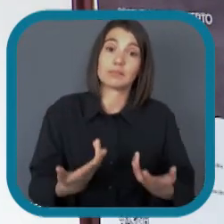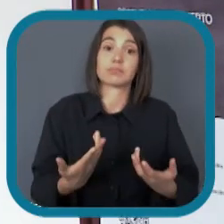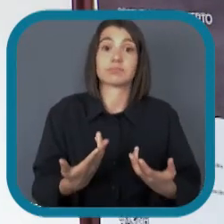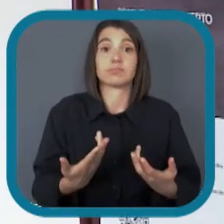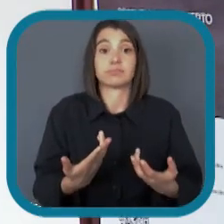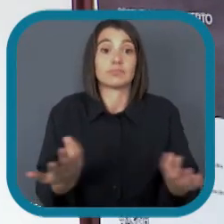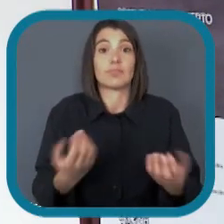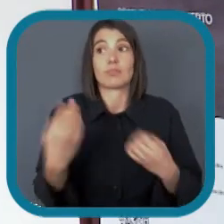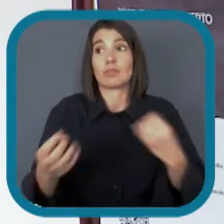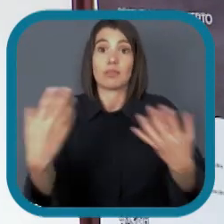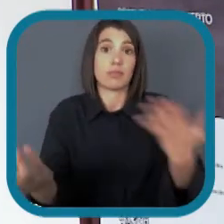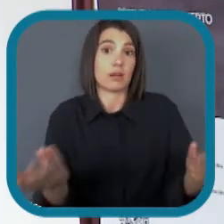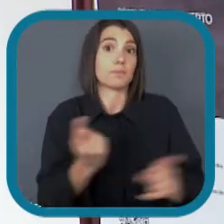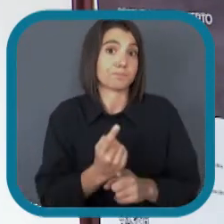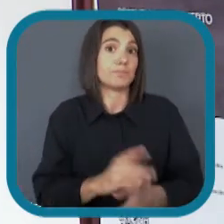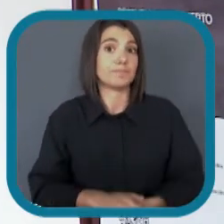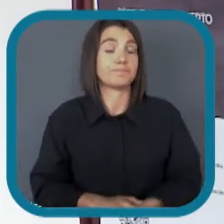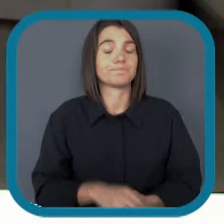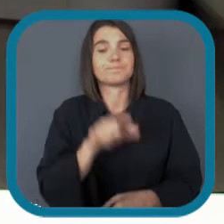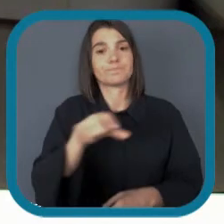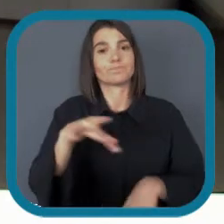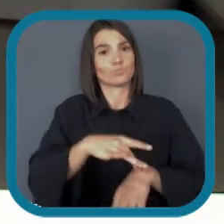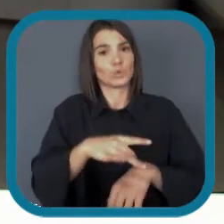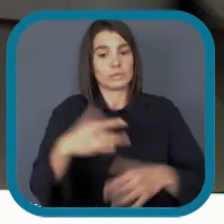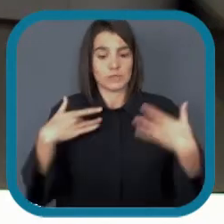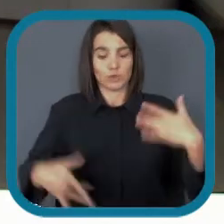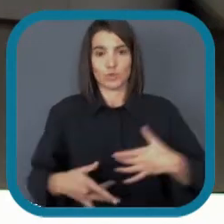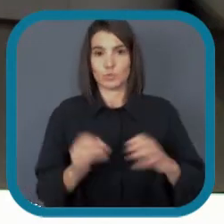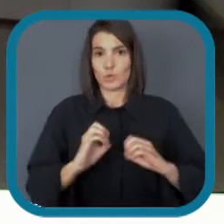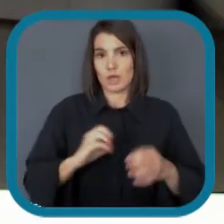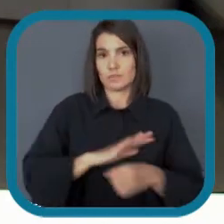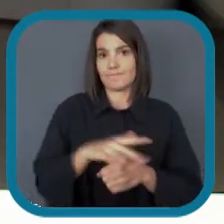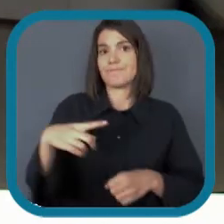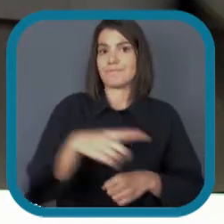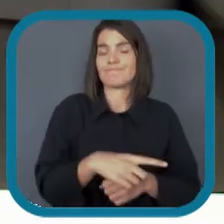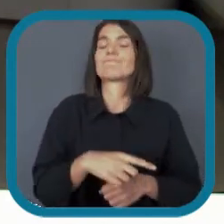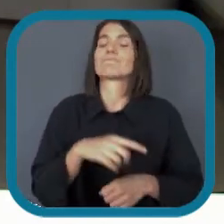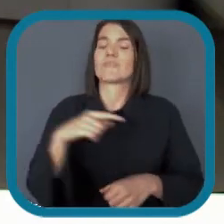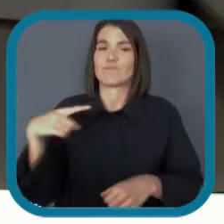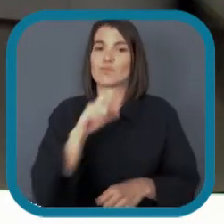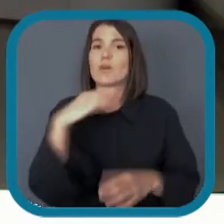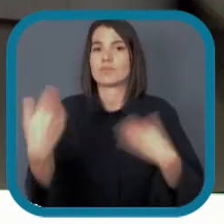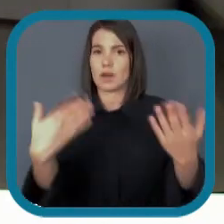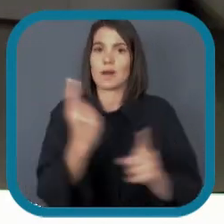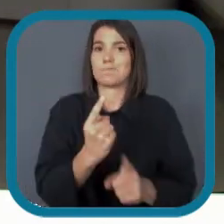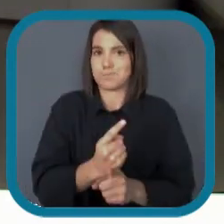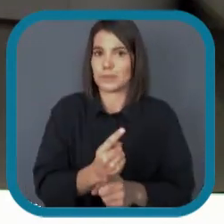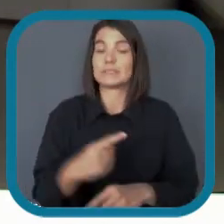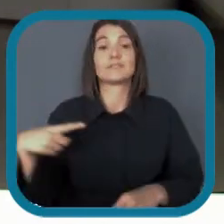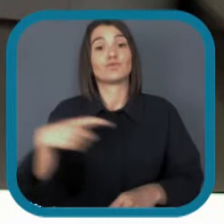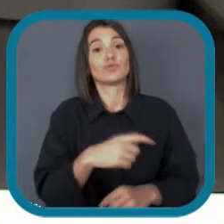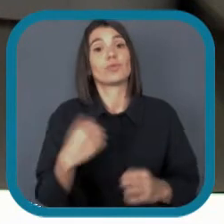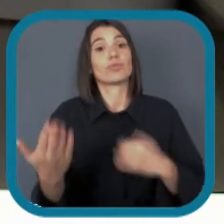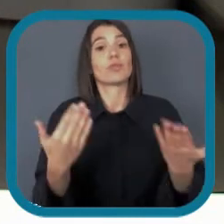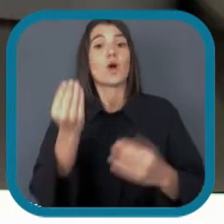por continuidade, não o possam transmitir. Os doentes assintomáticos da Covid-19 podem transmitir o vírus a terceiros.